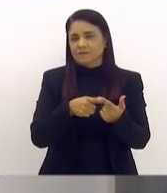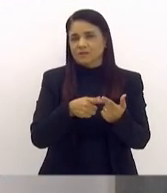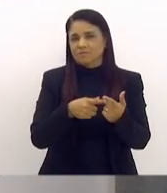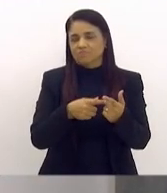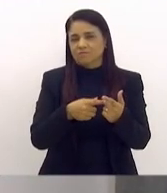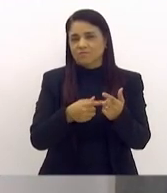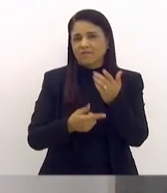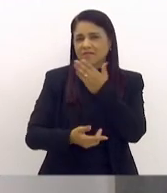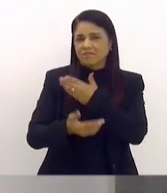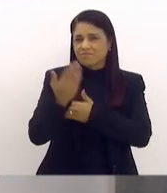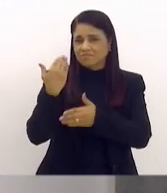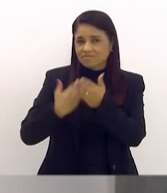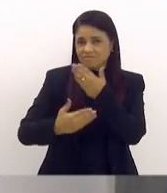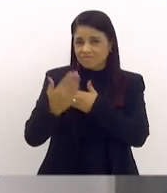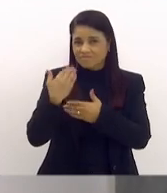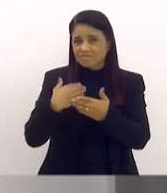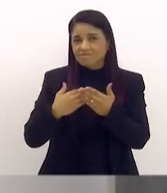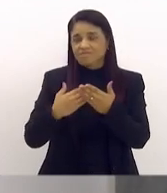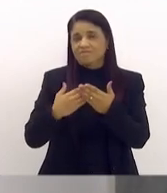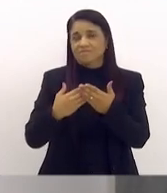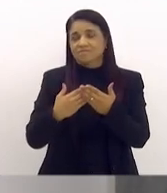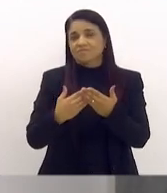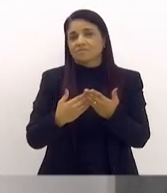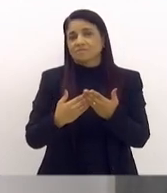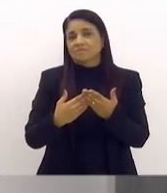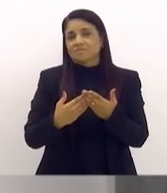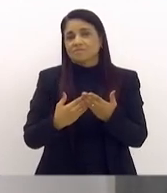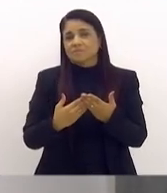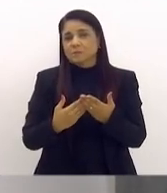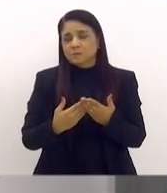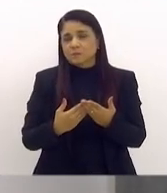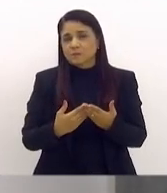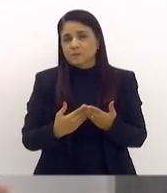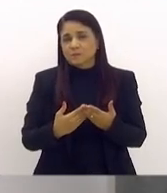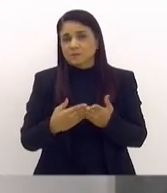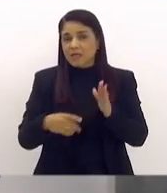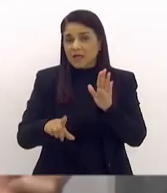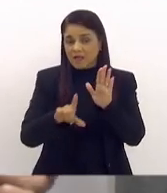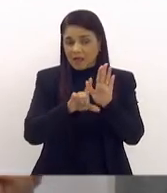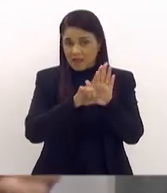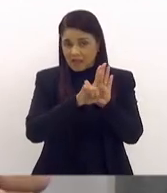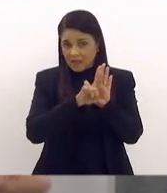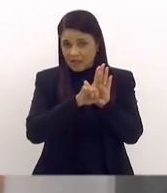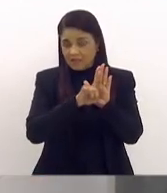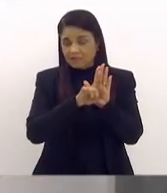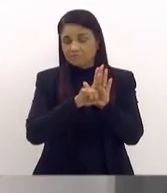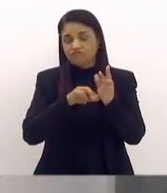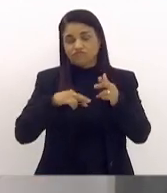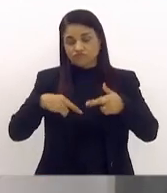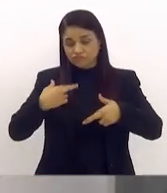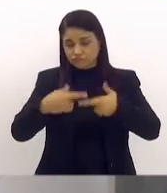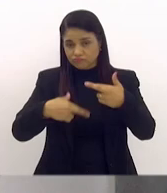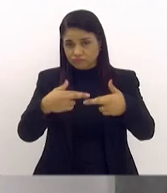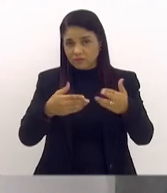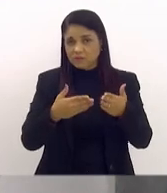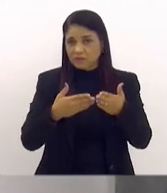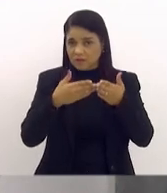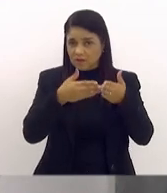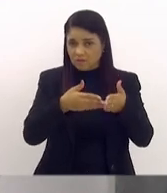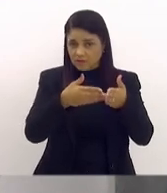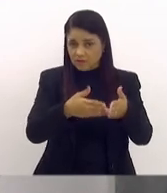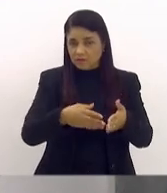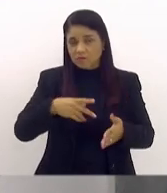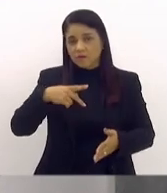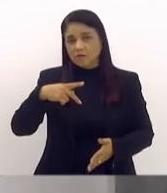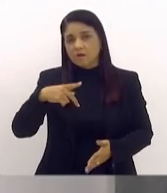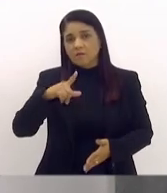e aí em relação Inclusive a questão da lei que fala da reciclagem de navios plataformas a